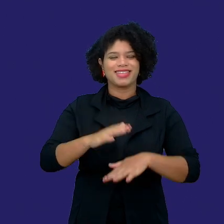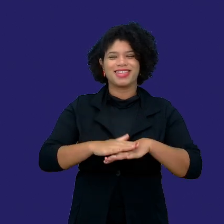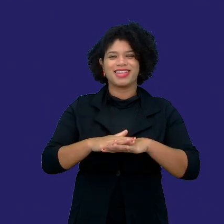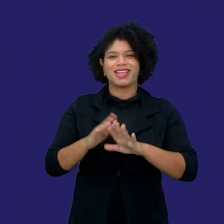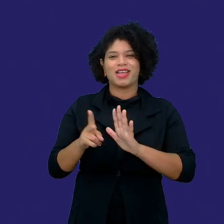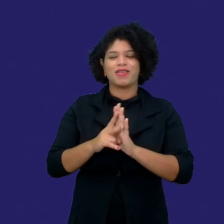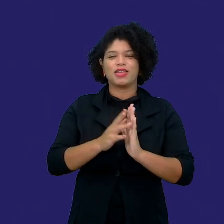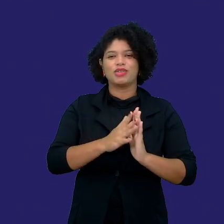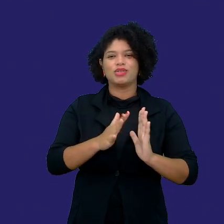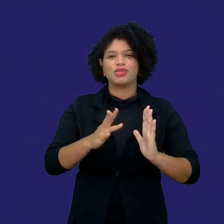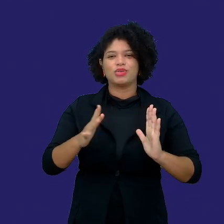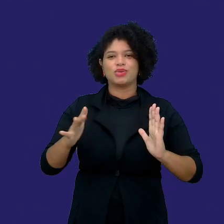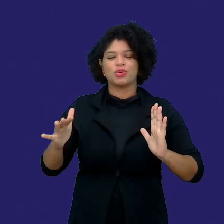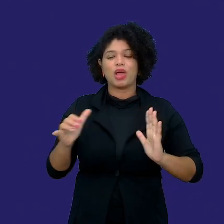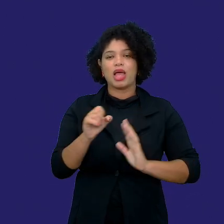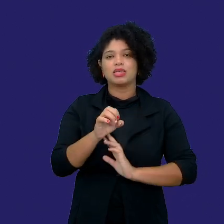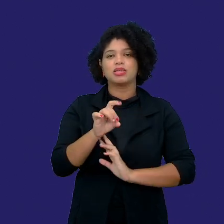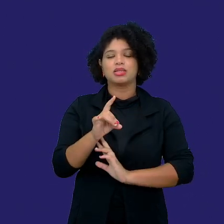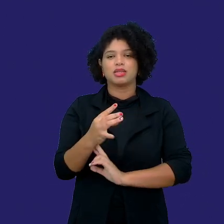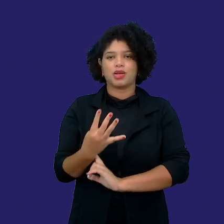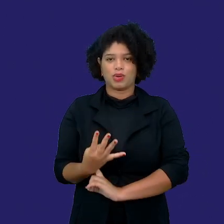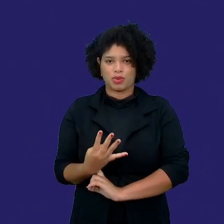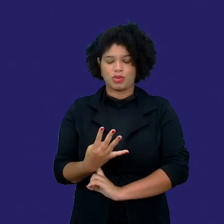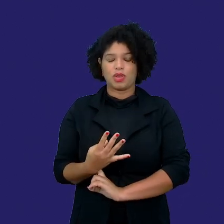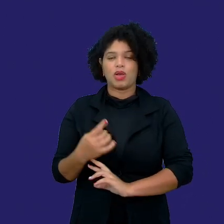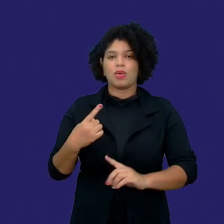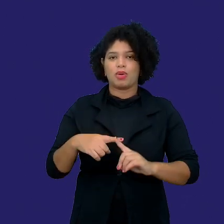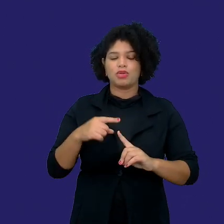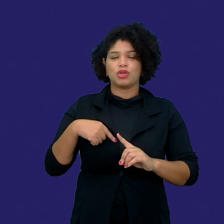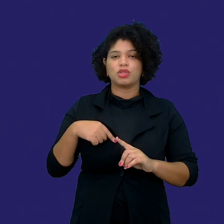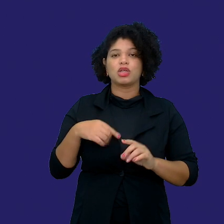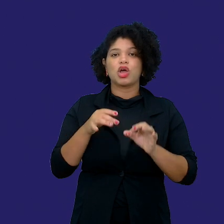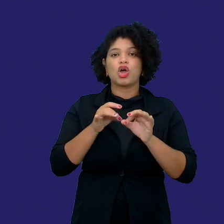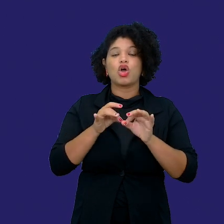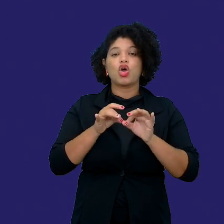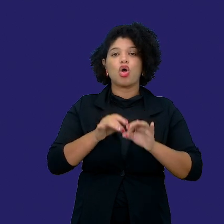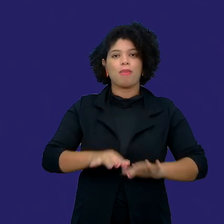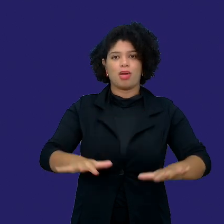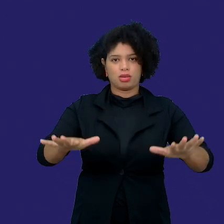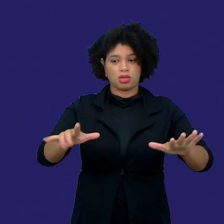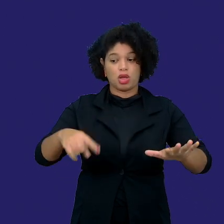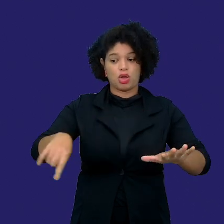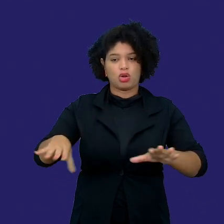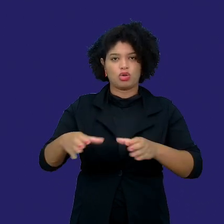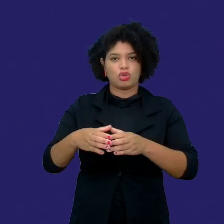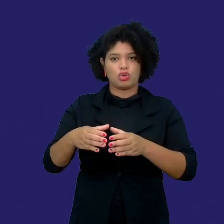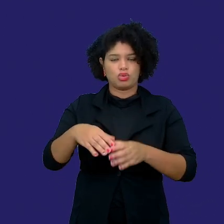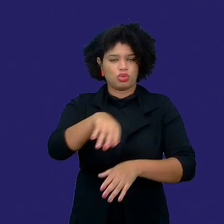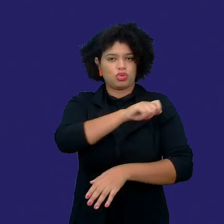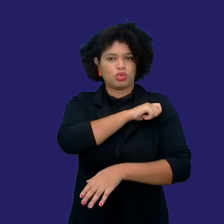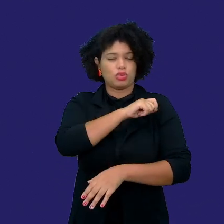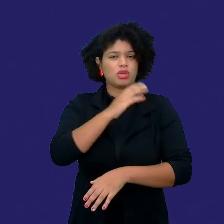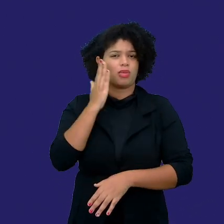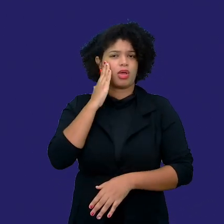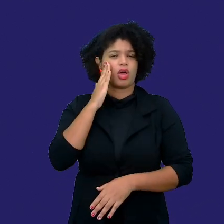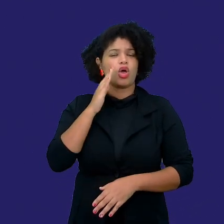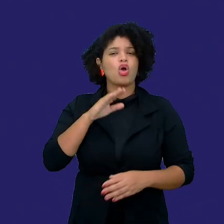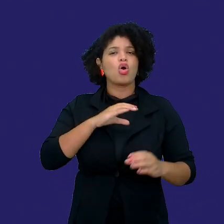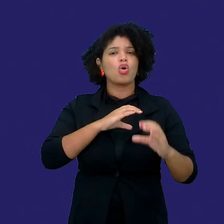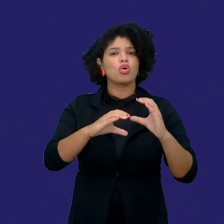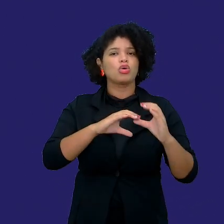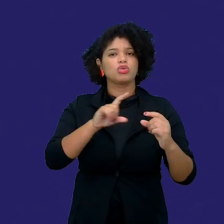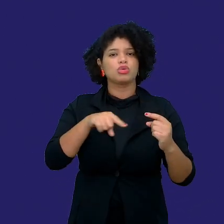da sequência, né, compartilhar com a turma o propósito comunicativo para